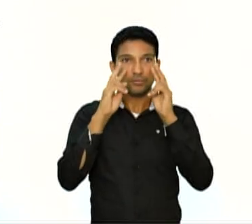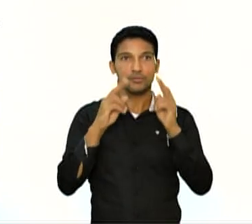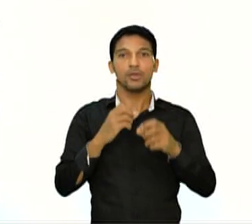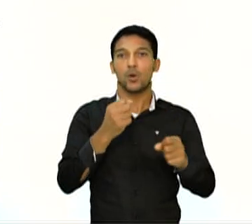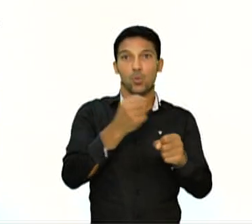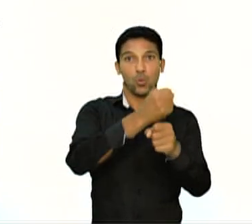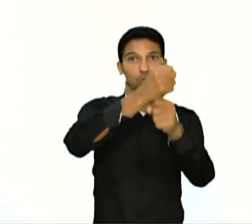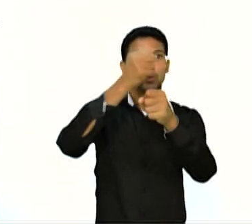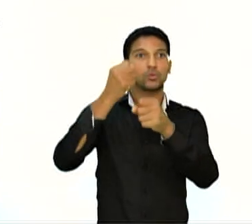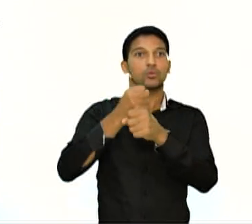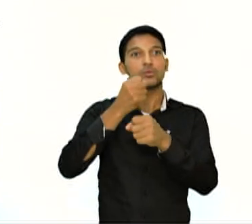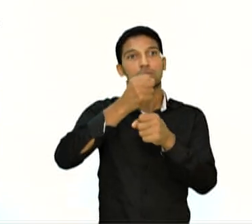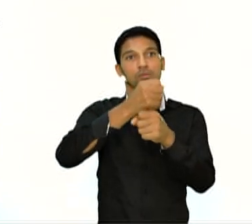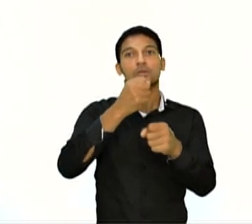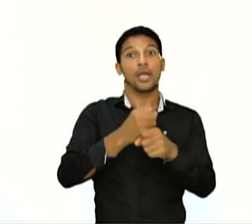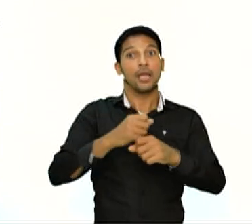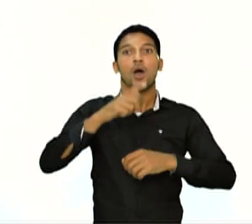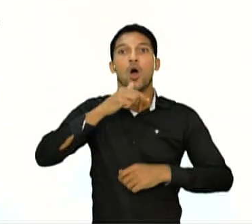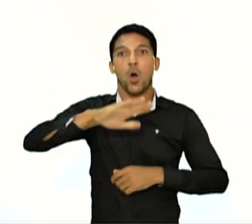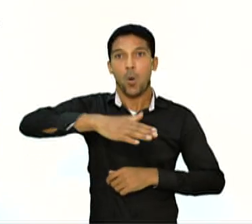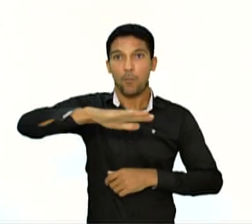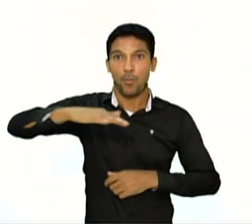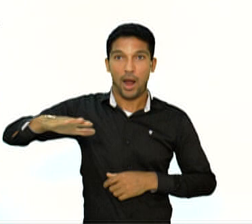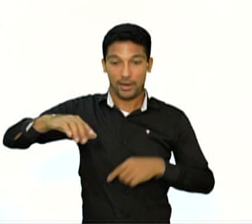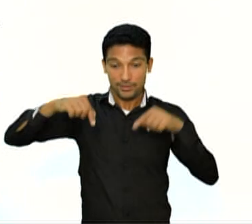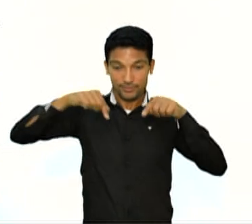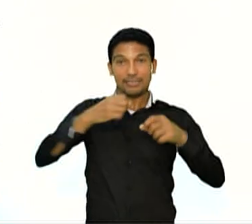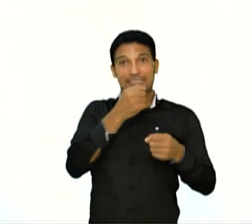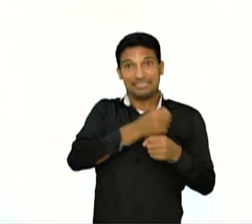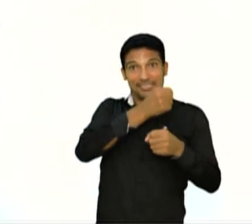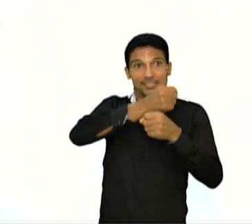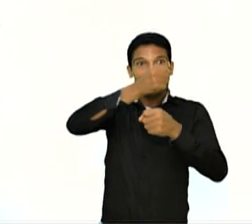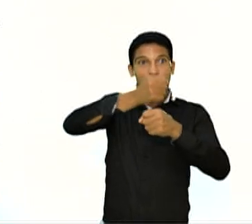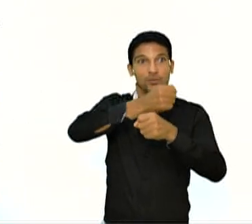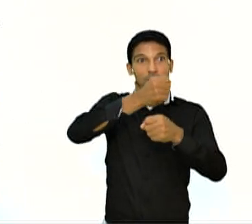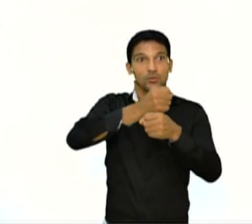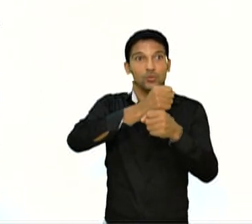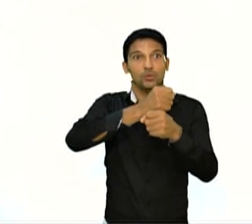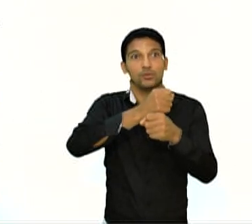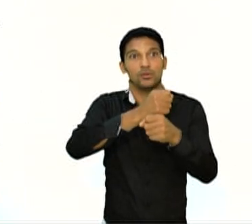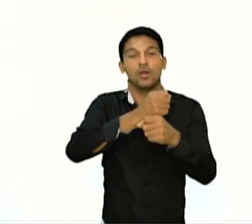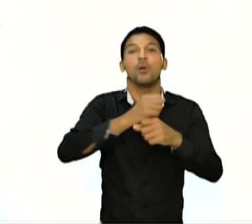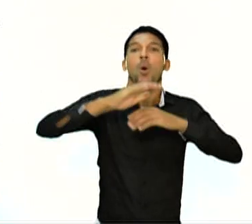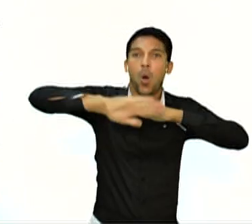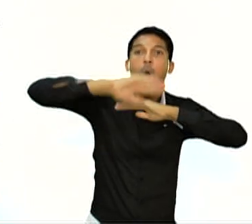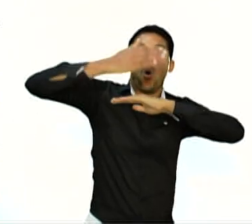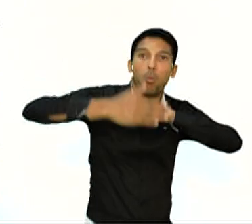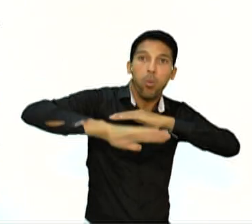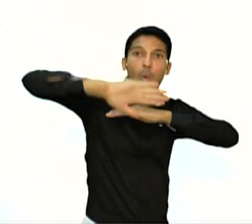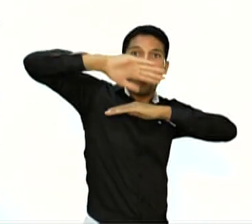estrutura construída na beira dos mares, principalmente dos mares com onda,